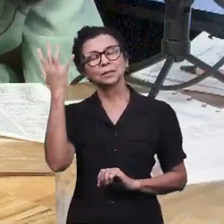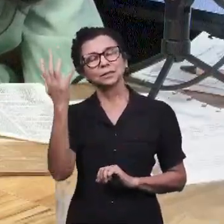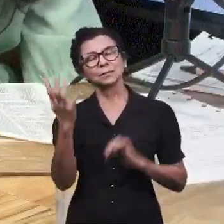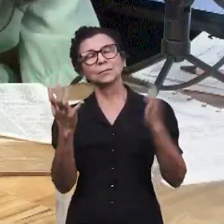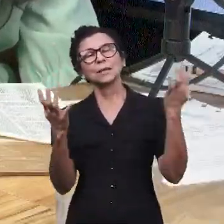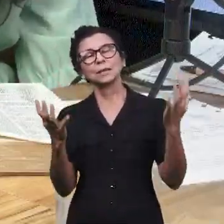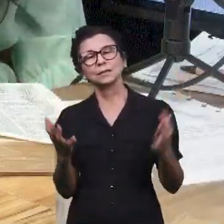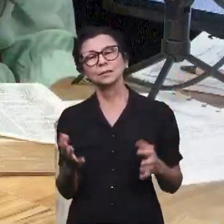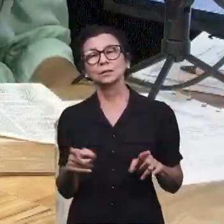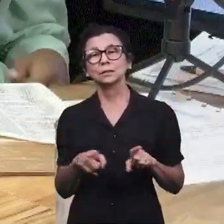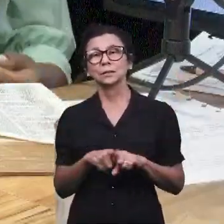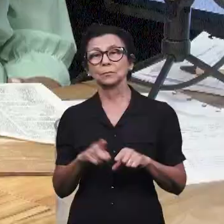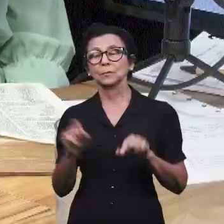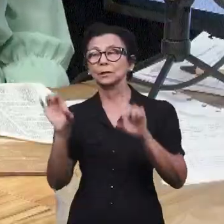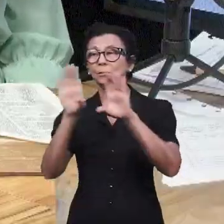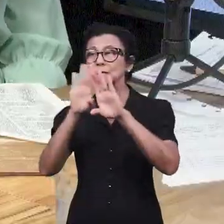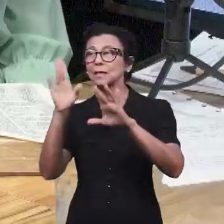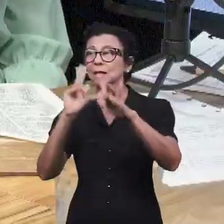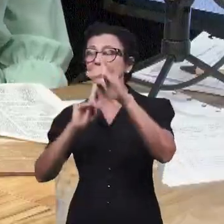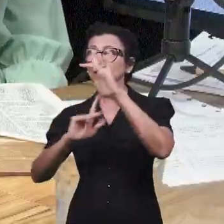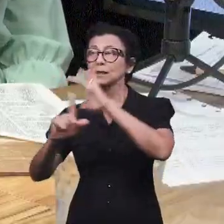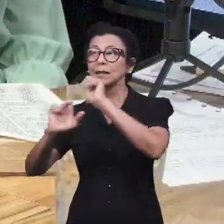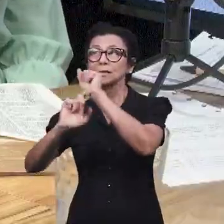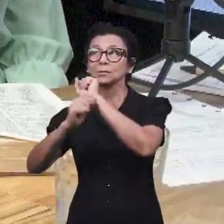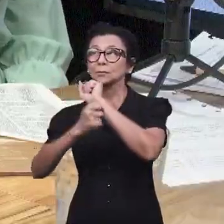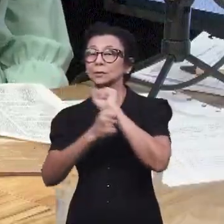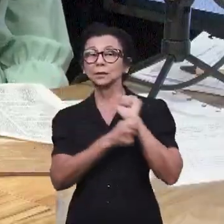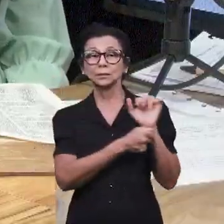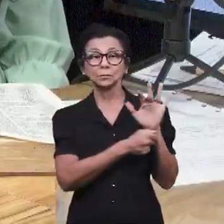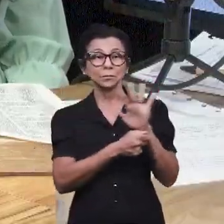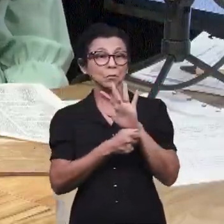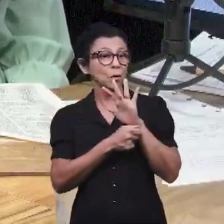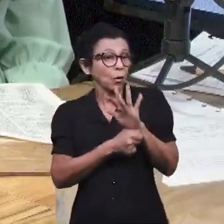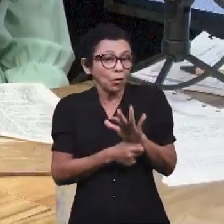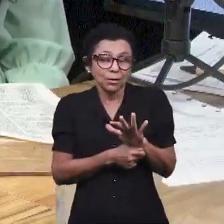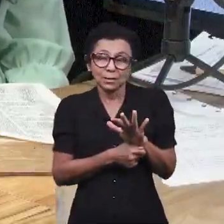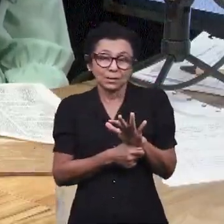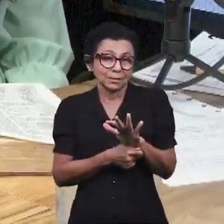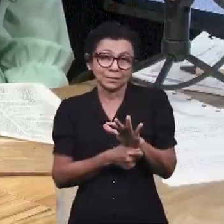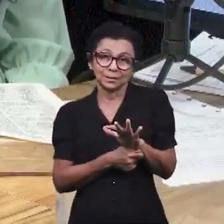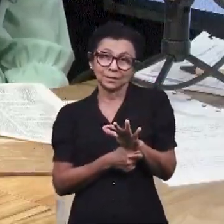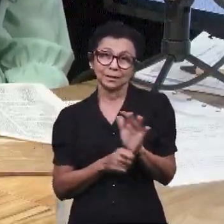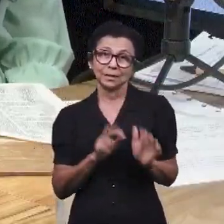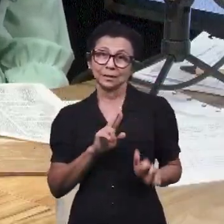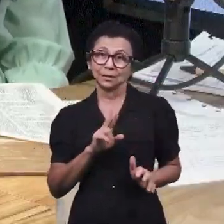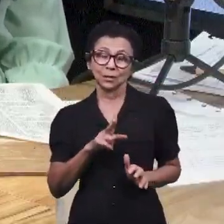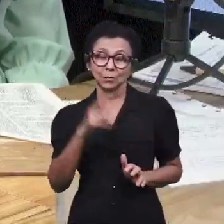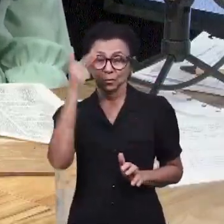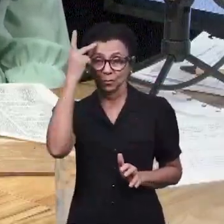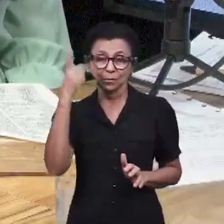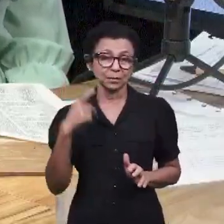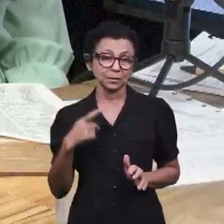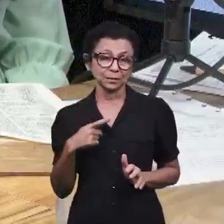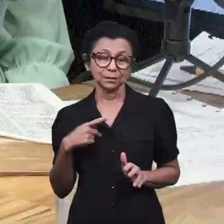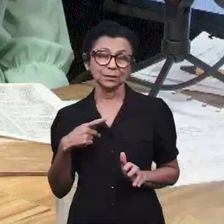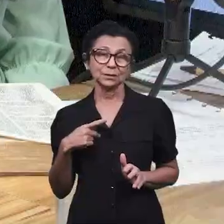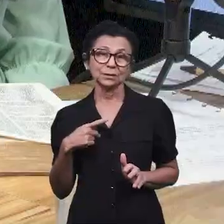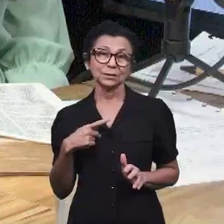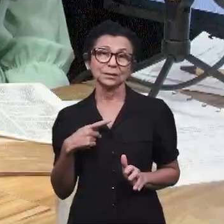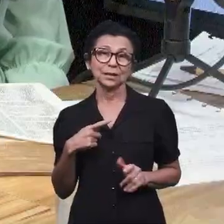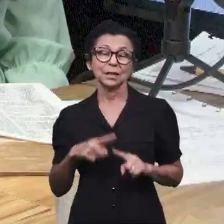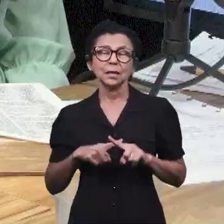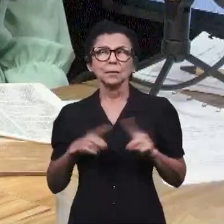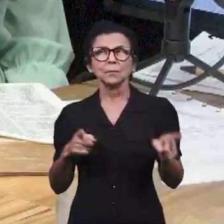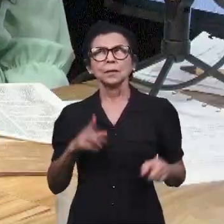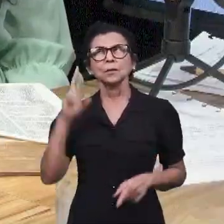os mistérios da eternidade, que é algo que não está no nosso tempo, nós não conseguimos entender, mas o Senhor, na infinita misericórdia, na graça que Ele